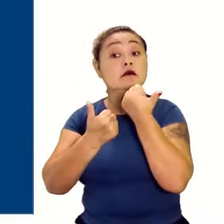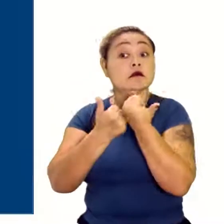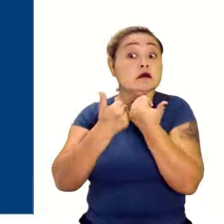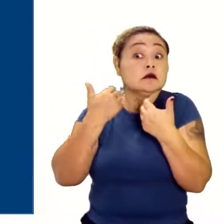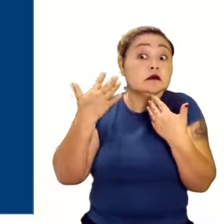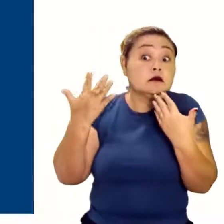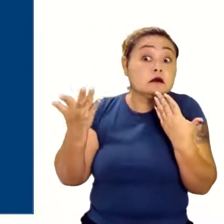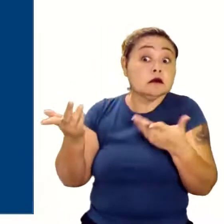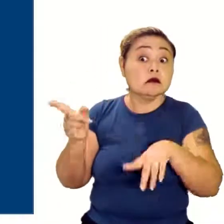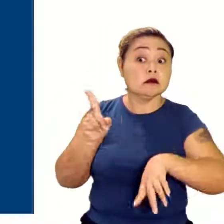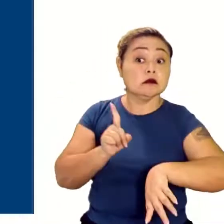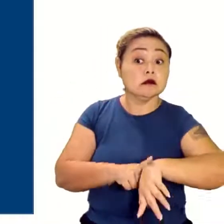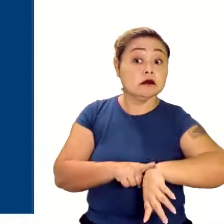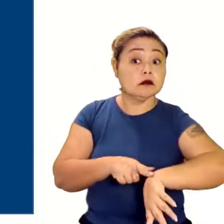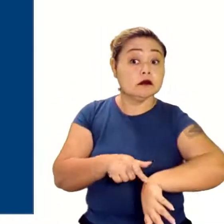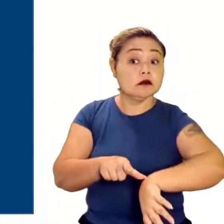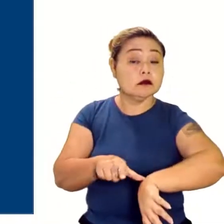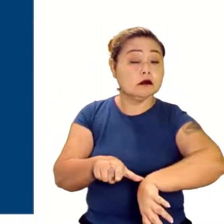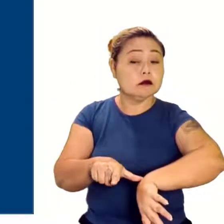por tempo.